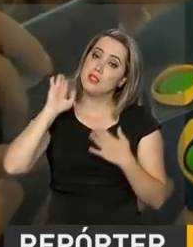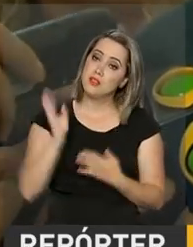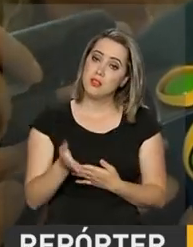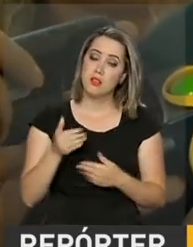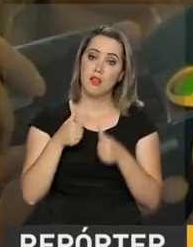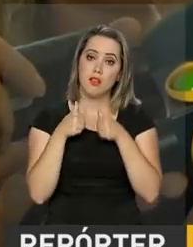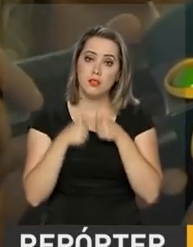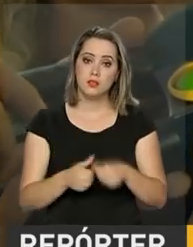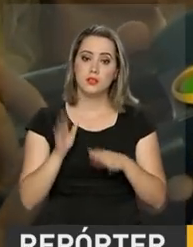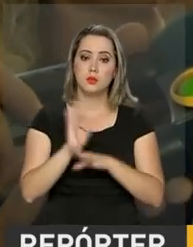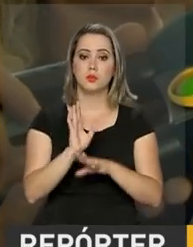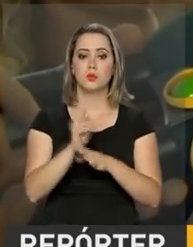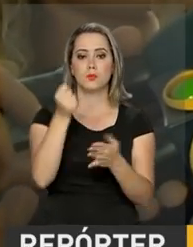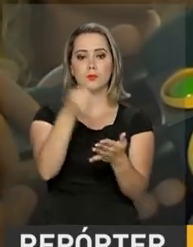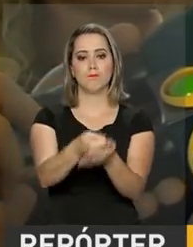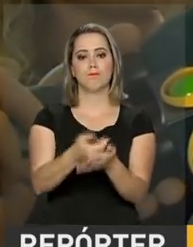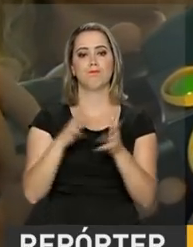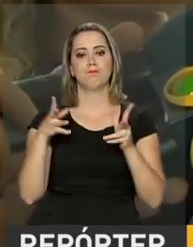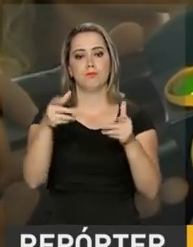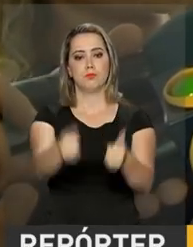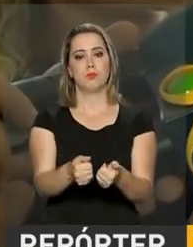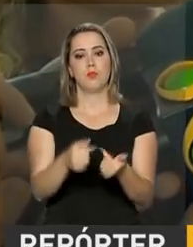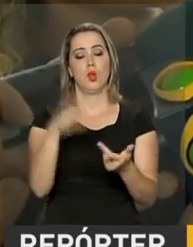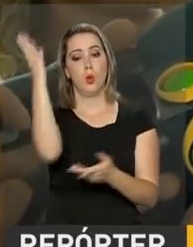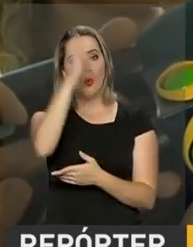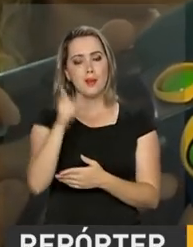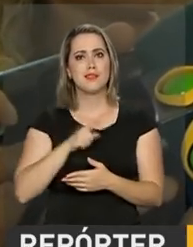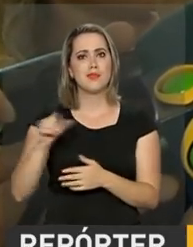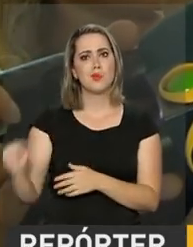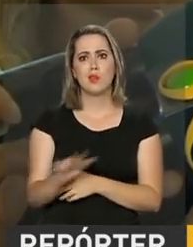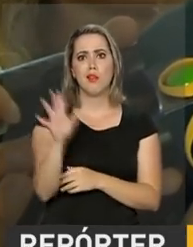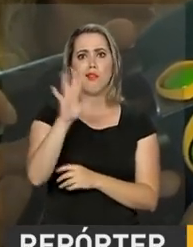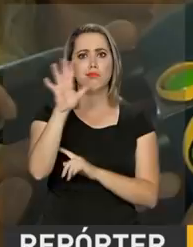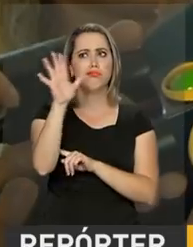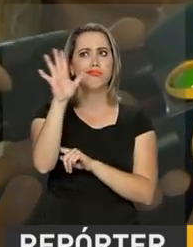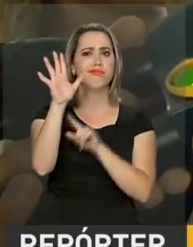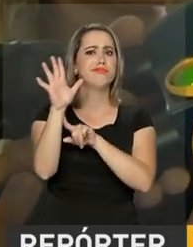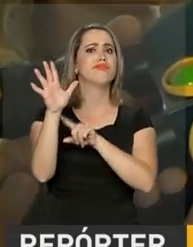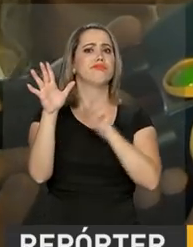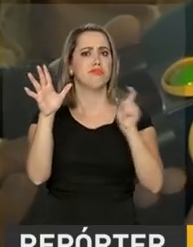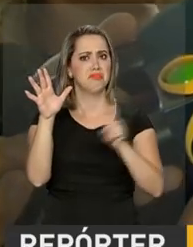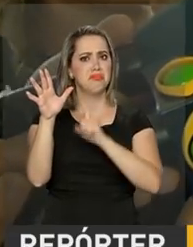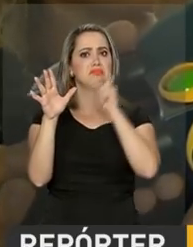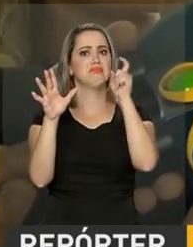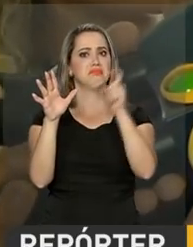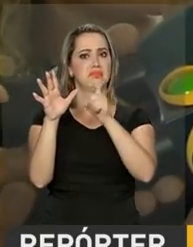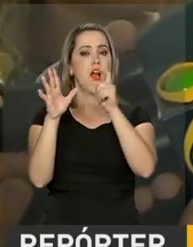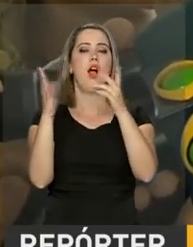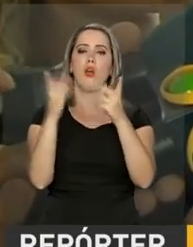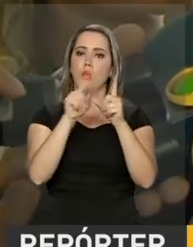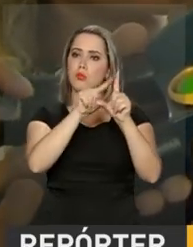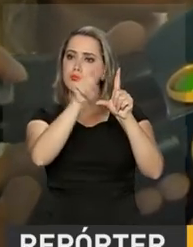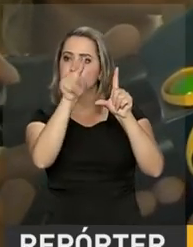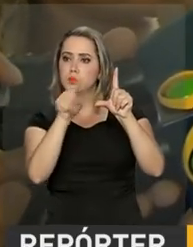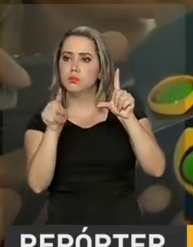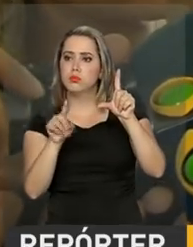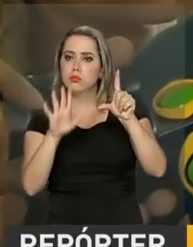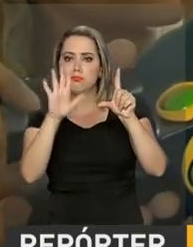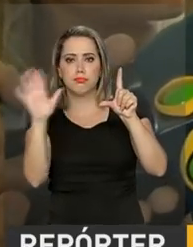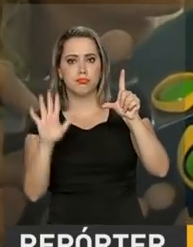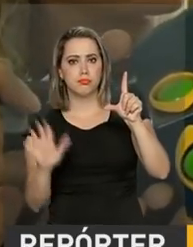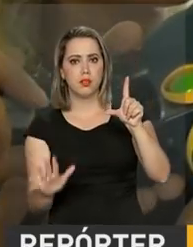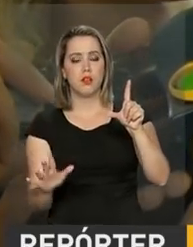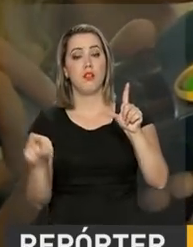ajudando a pagar essa conta a inflação muito elevada que caiu brasil a transformar a